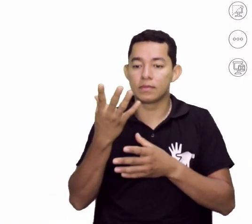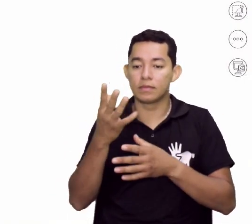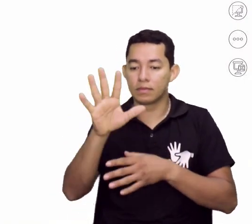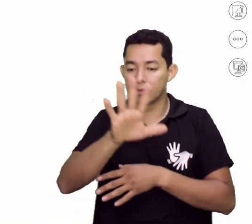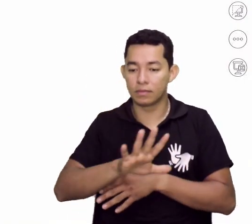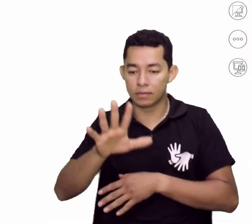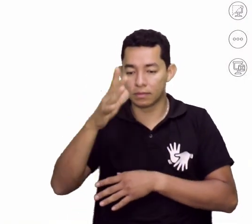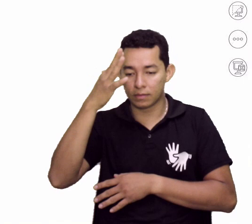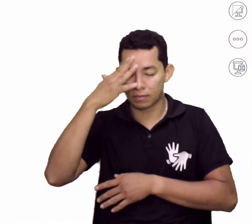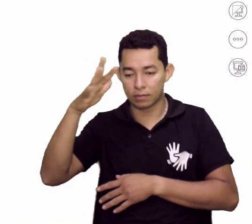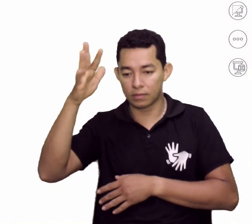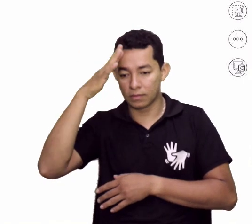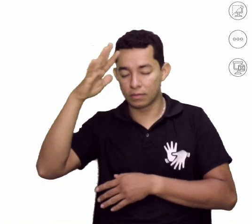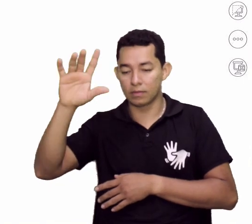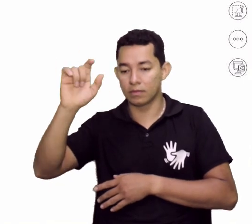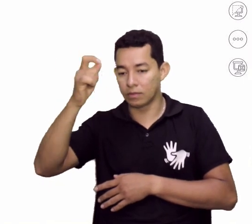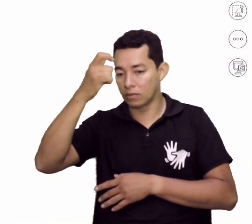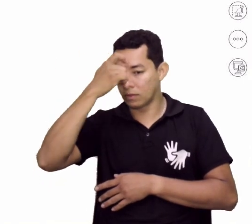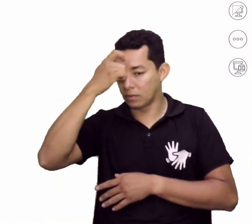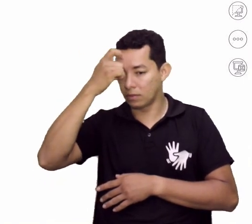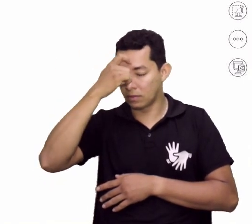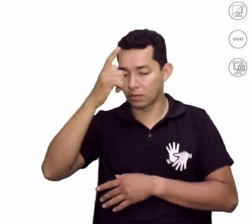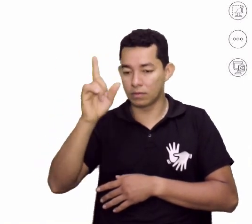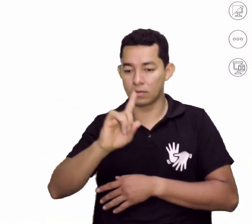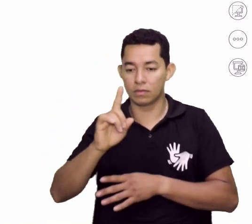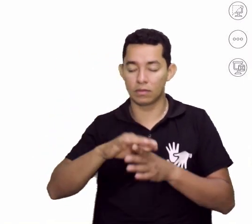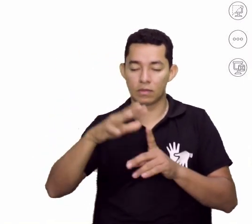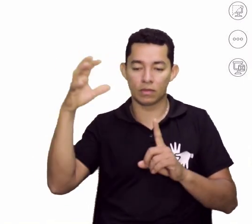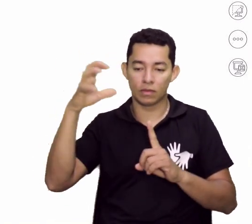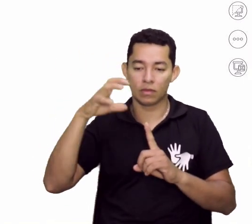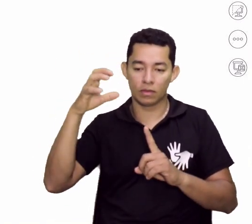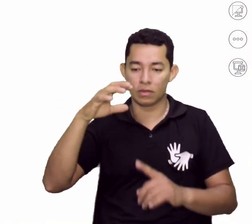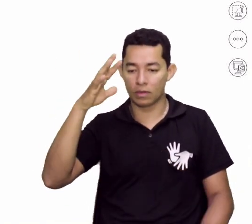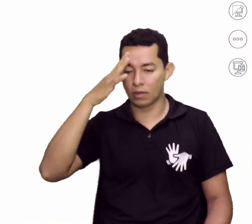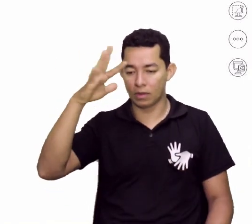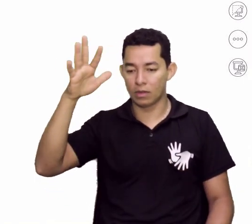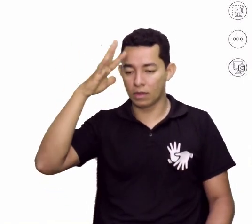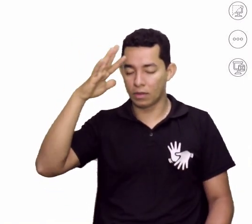sonhos e do inconsciente, influenciados pela teoria